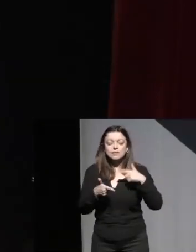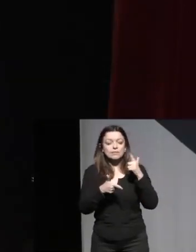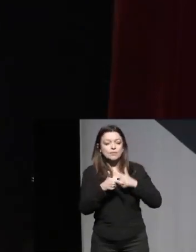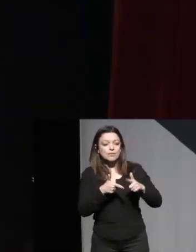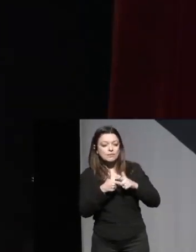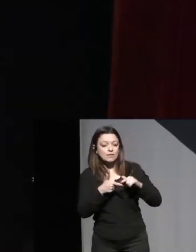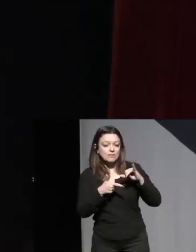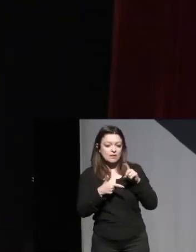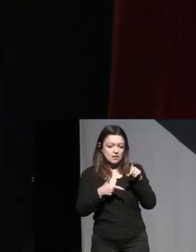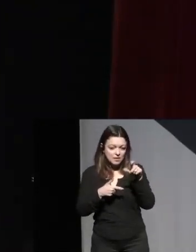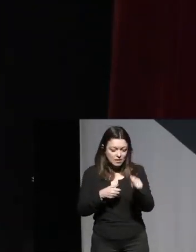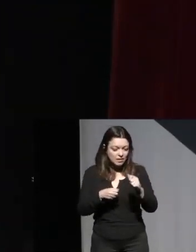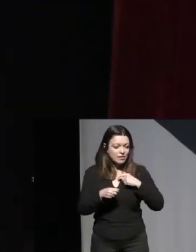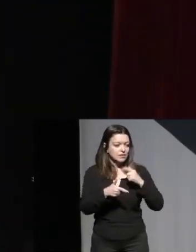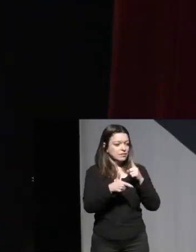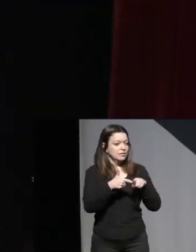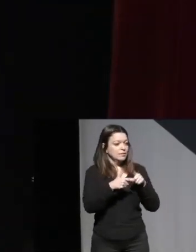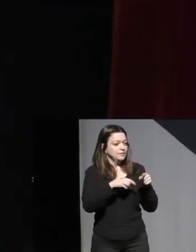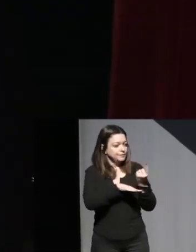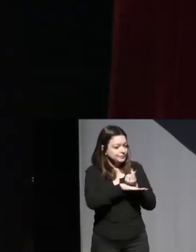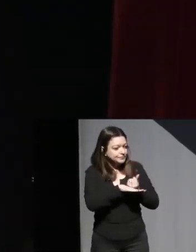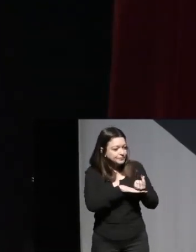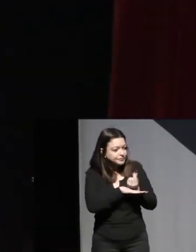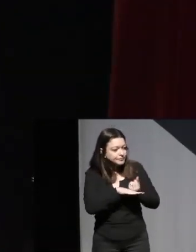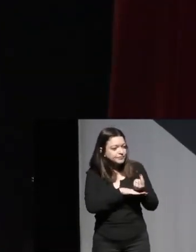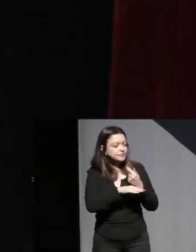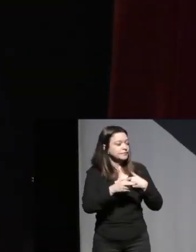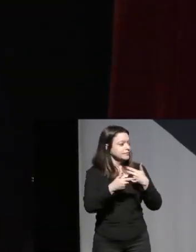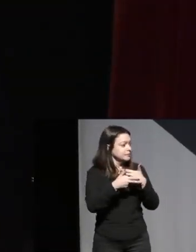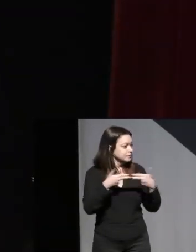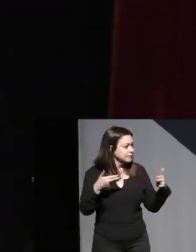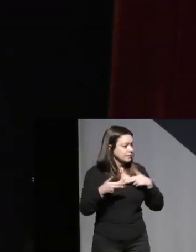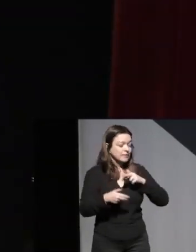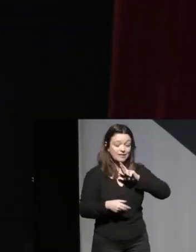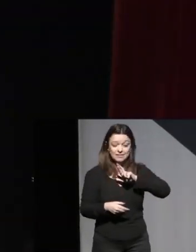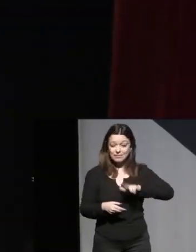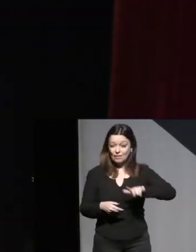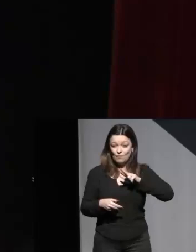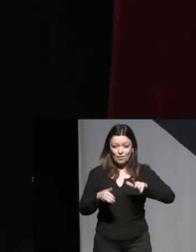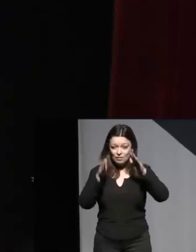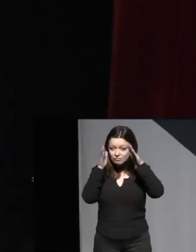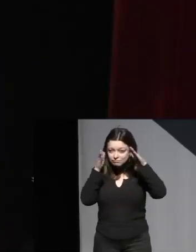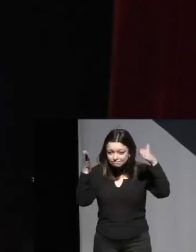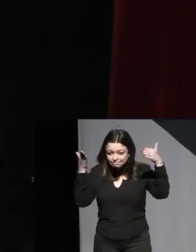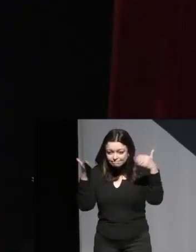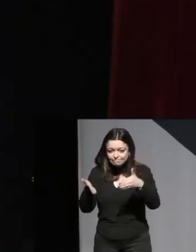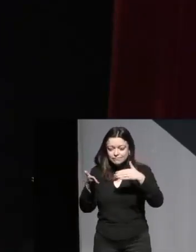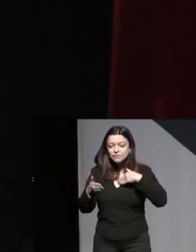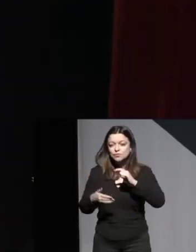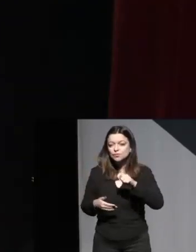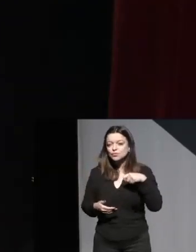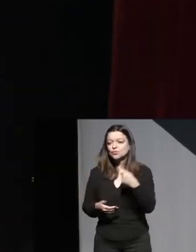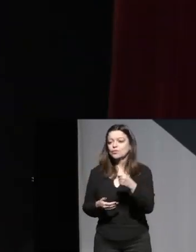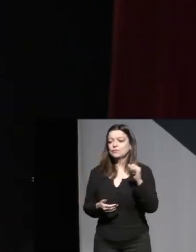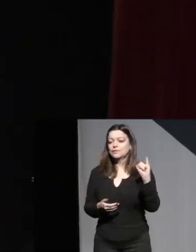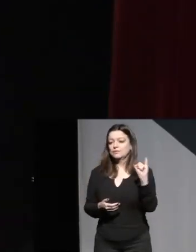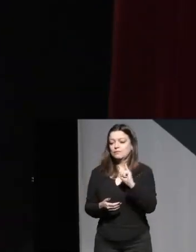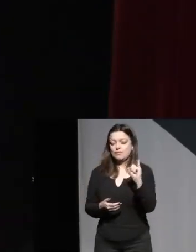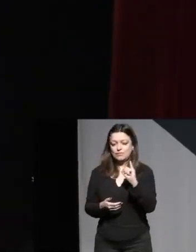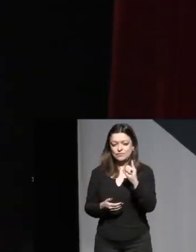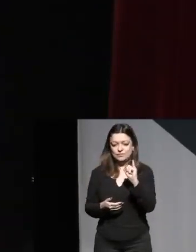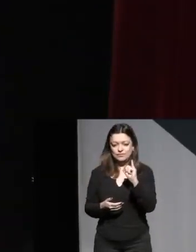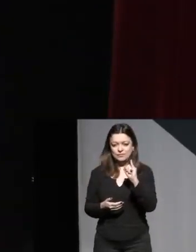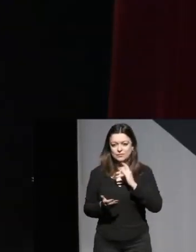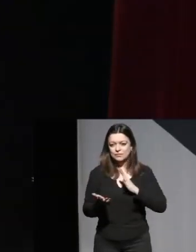problemas financeiros, não estão exclusivamente centrados na tributação. A tributação não é